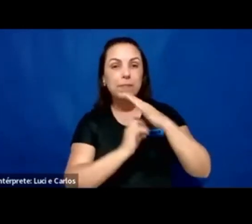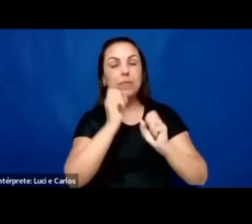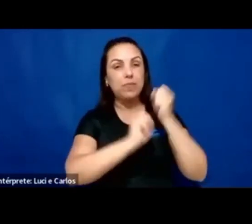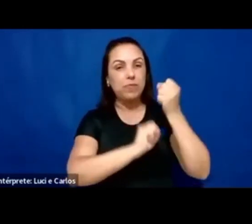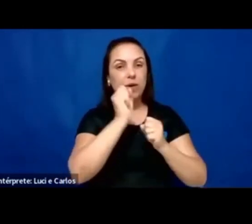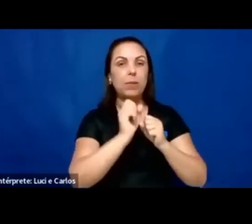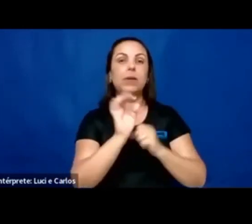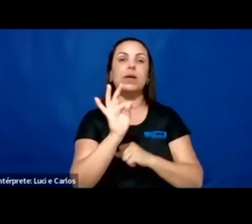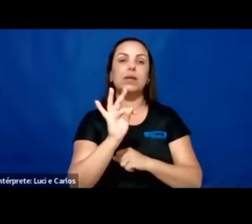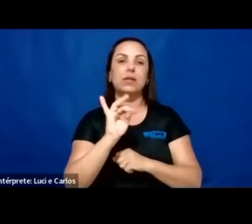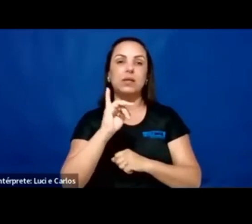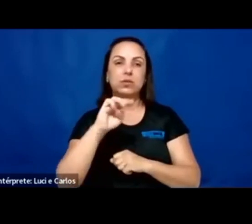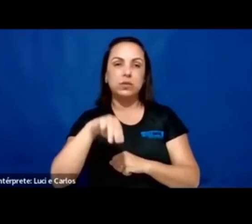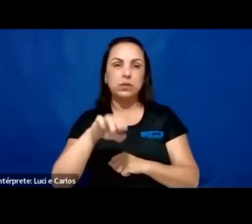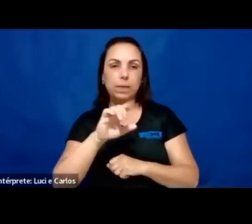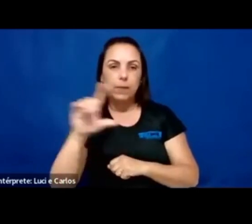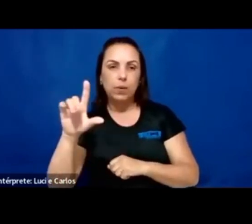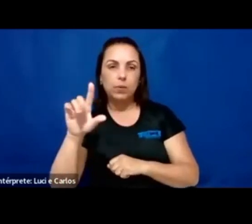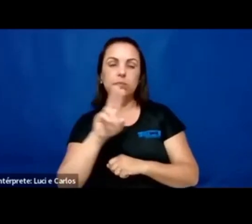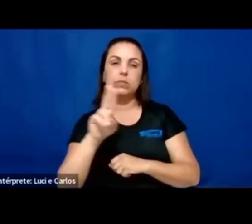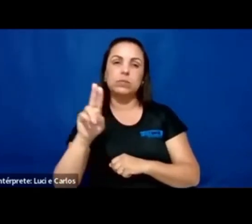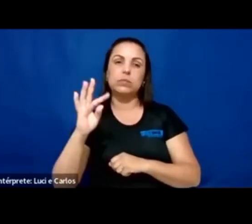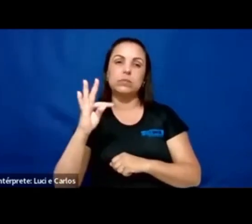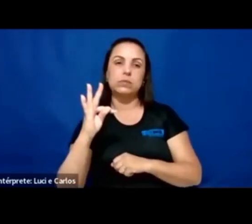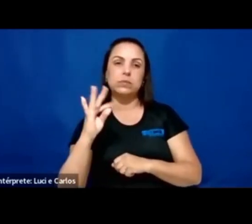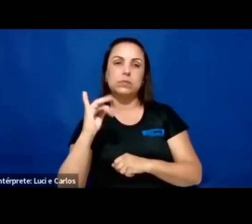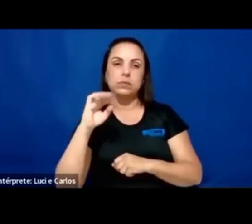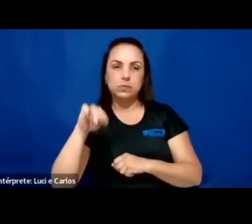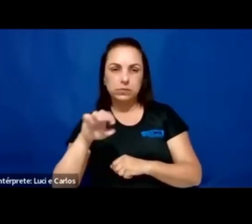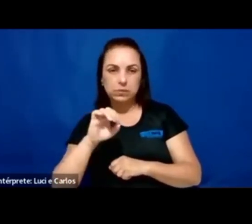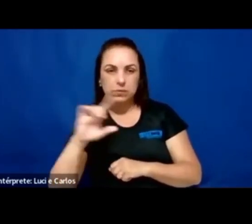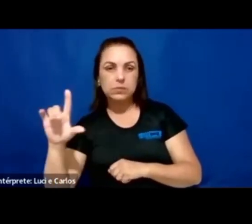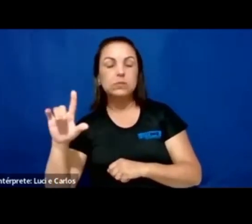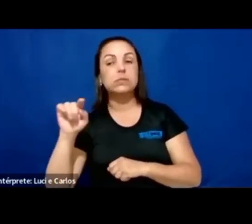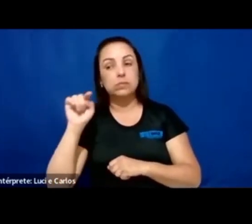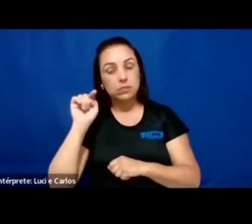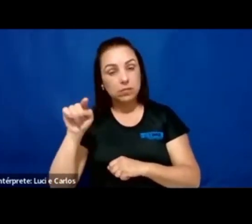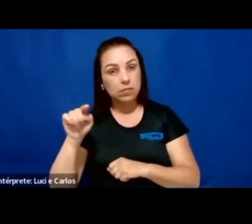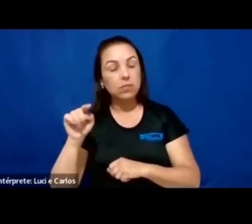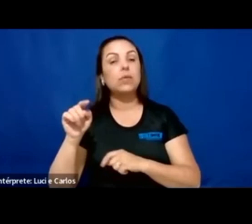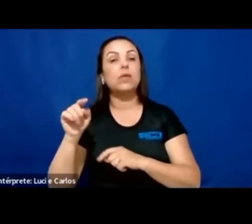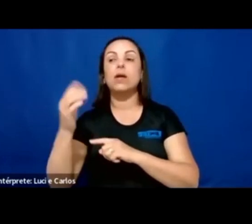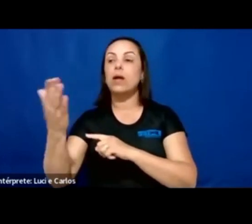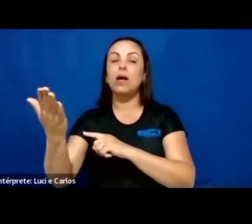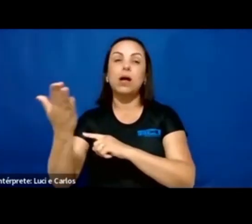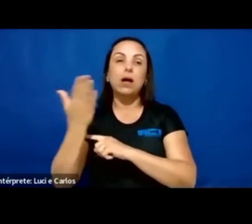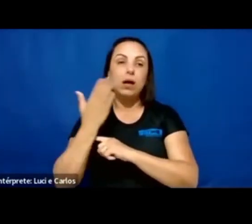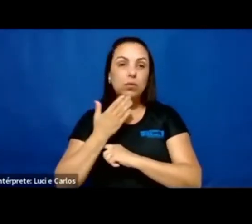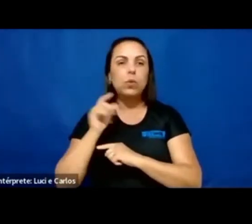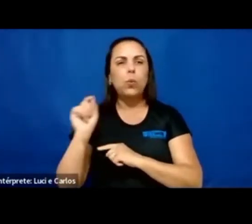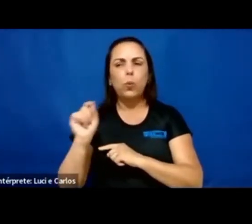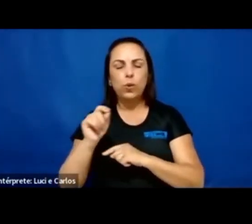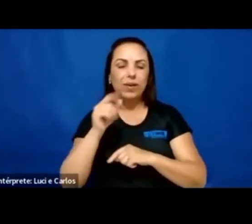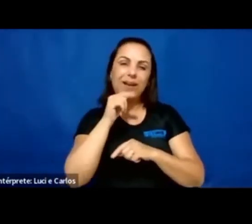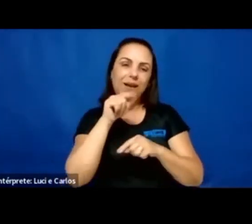uma água magneticamente tratada e ele fornece ainda, tem a outra parte do silocinol, que fornece alguns íons de